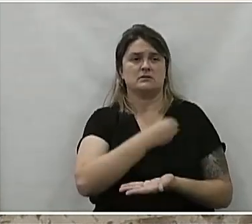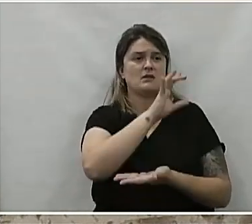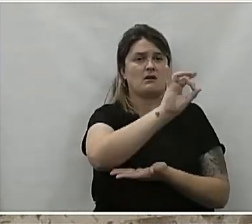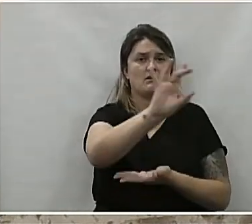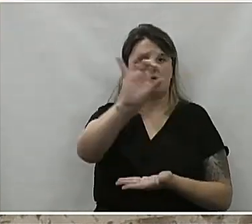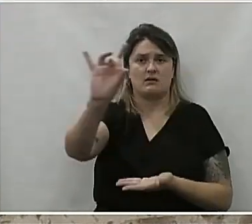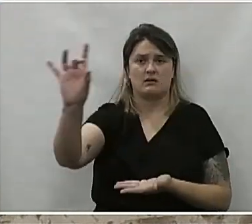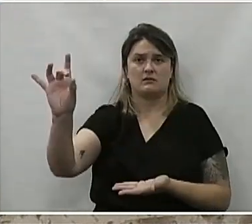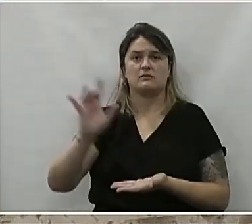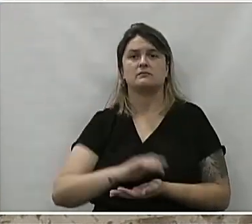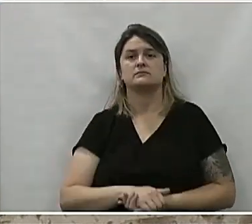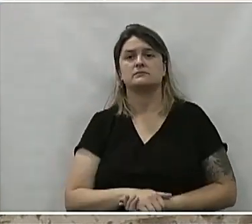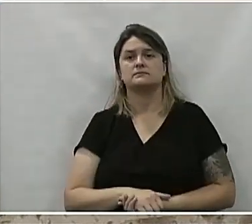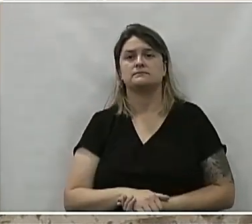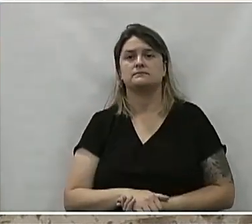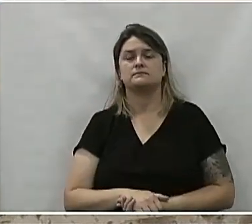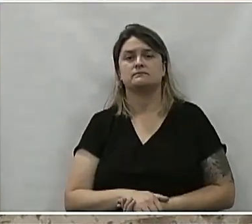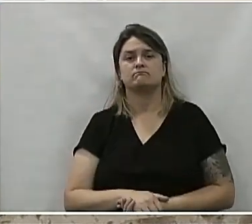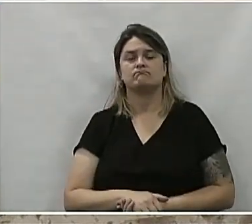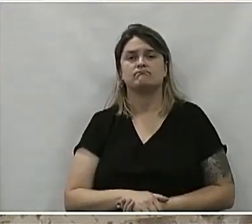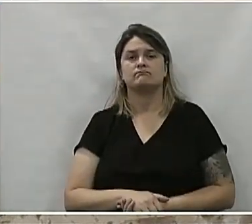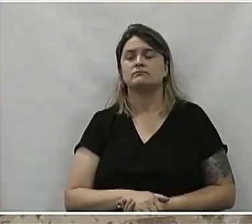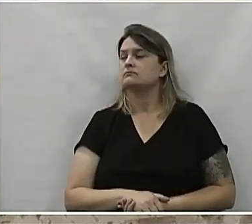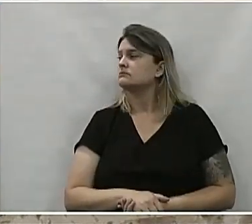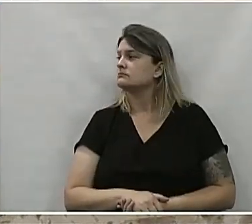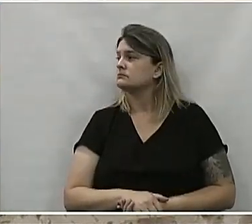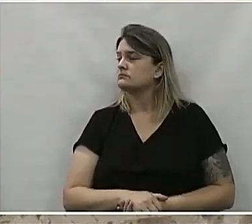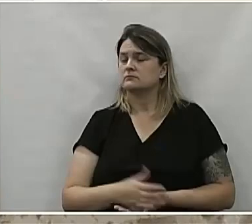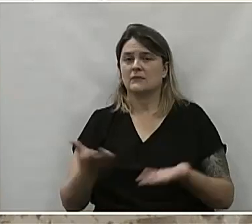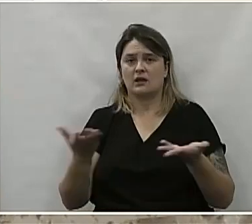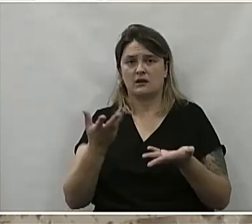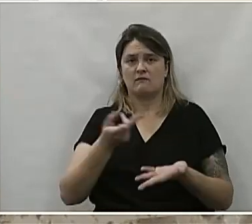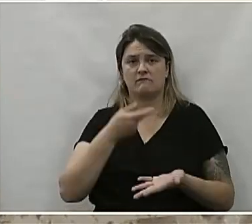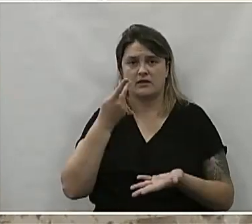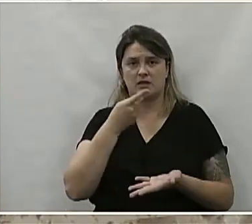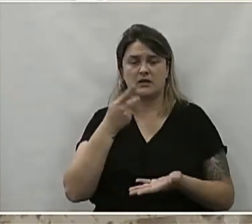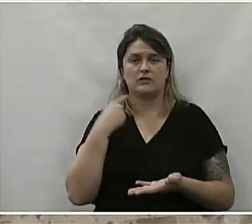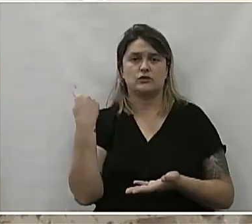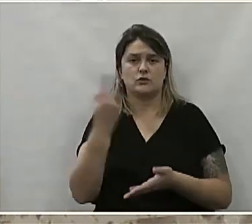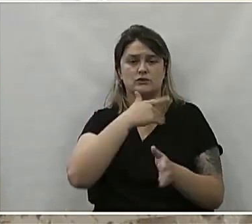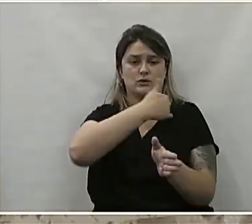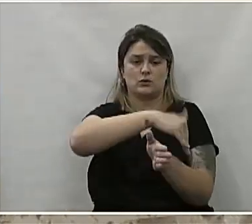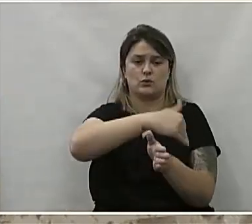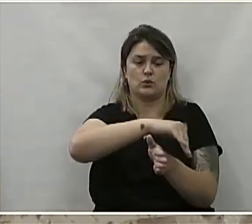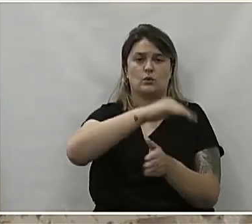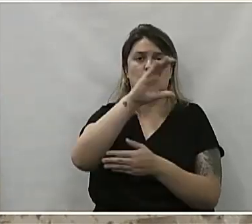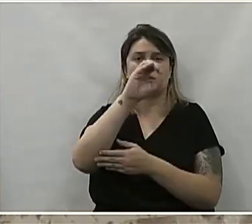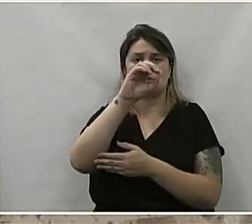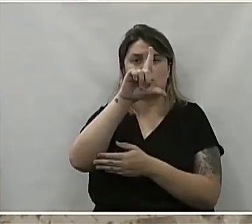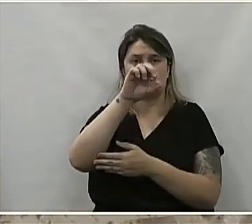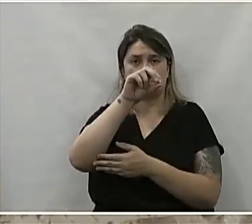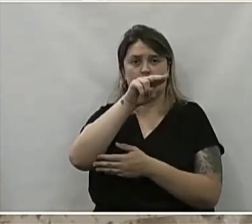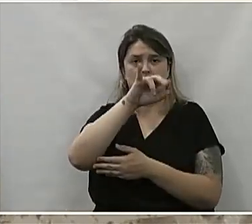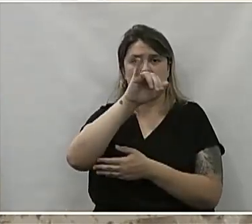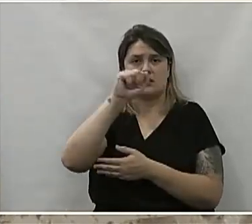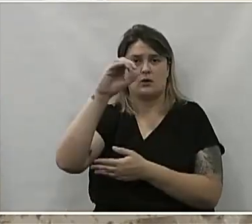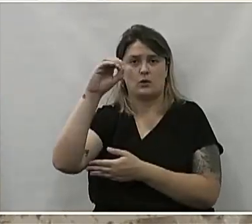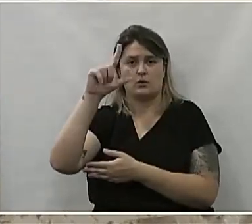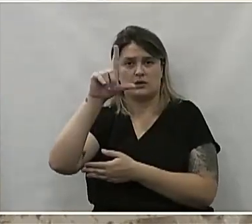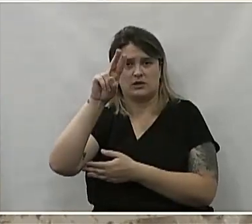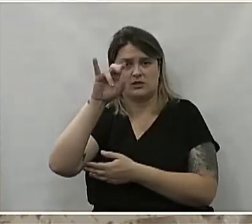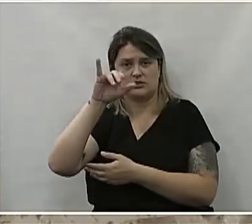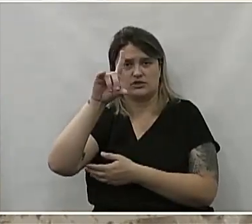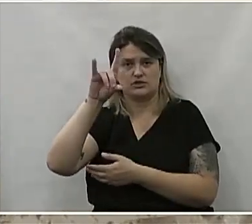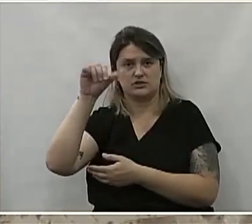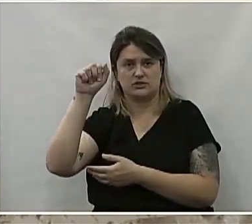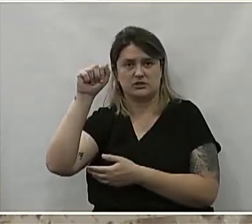De vocês nesta casa Hoje eu não poderia Deixar de falar um pouco Da nossa estrada Da colônia holendina Que